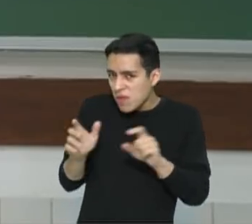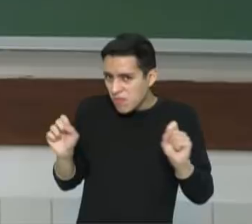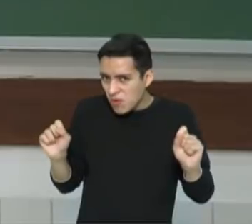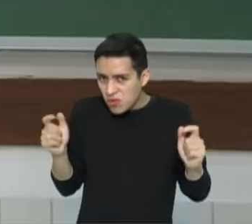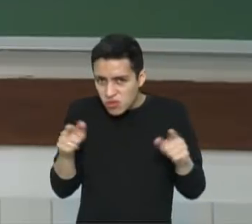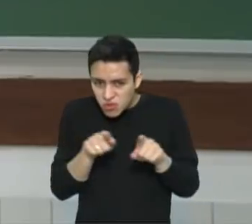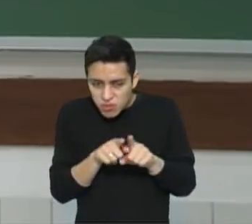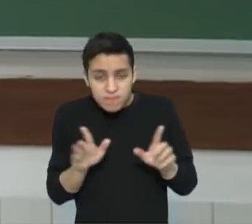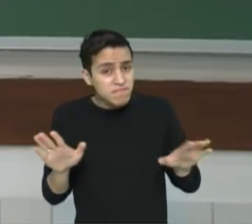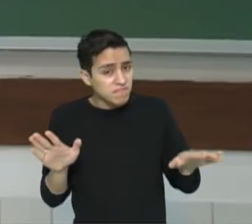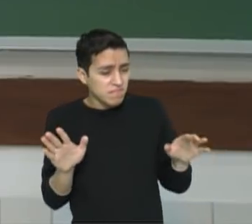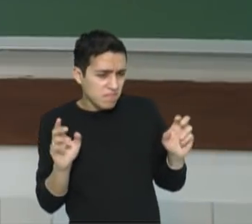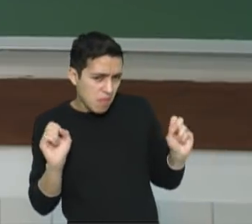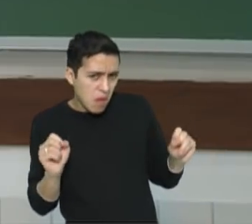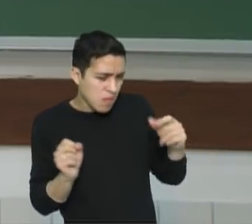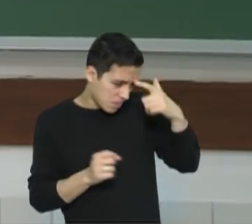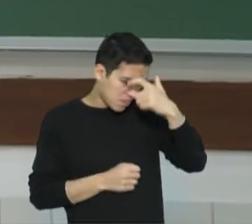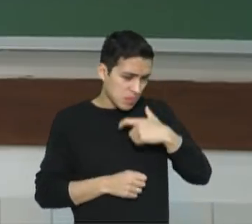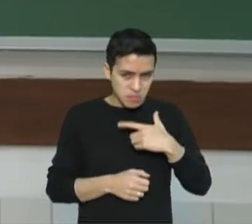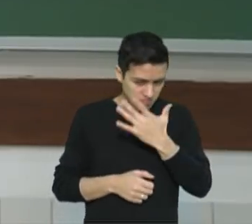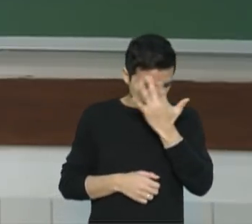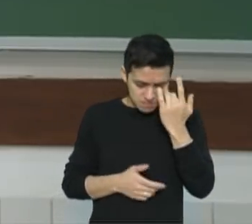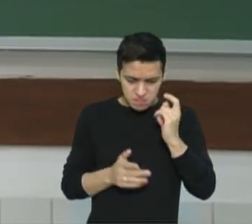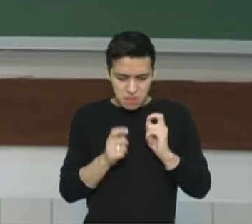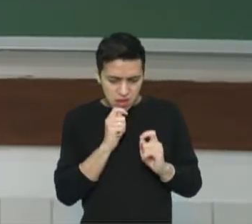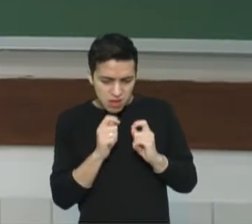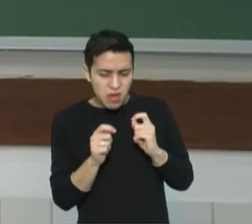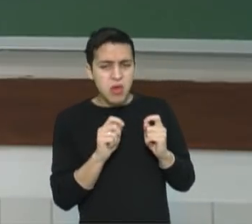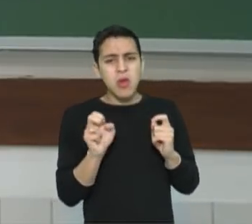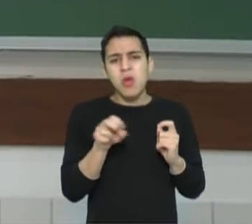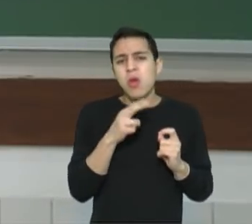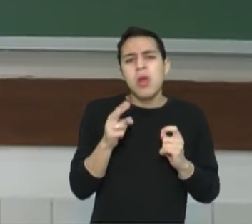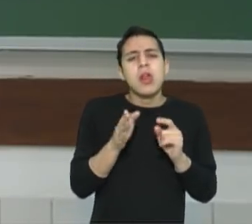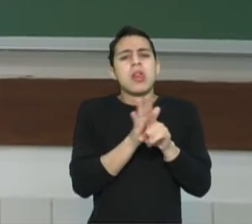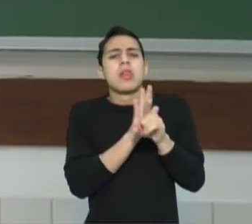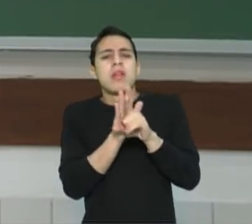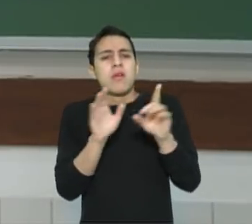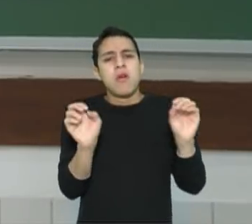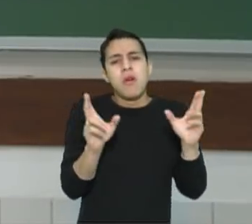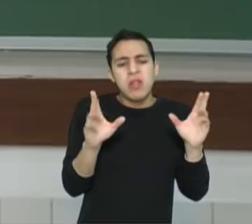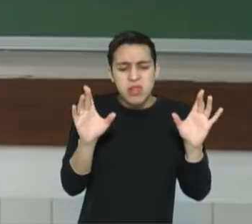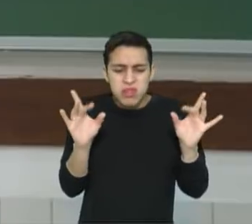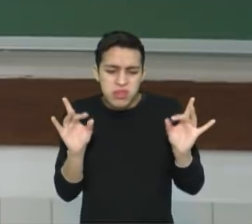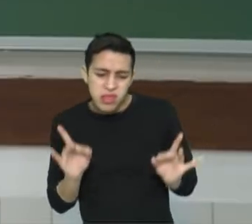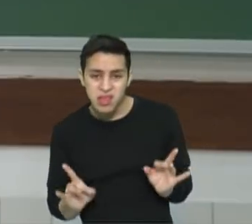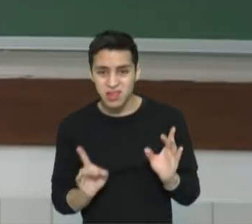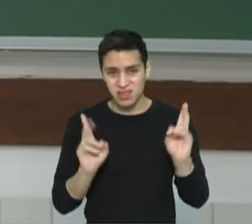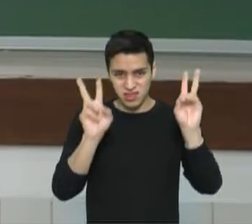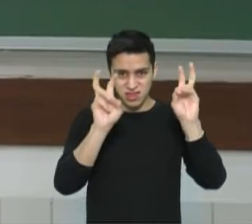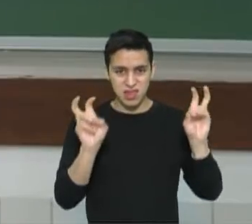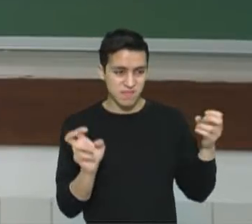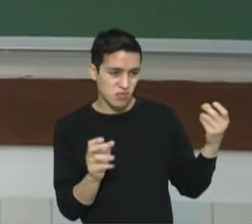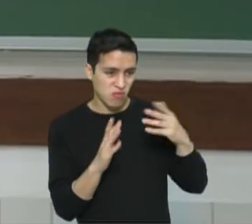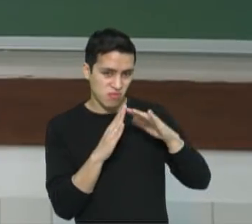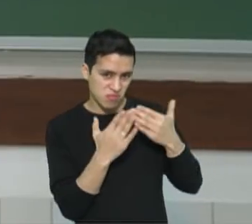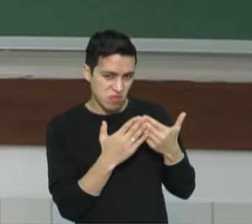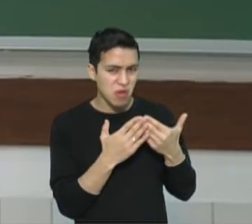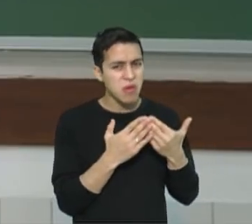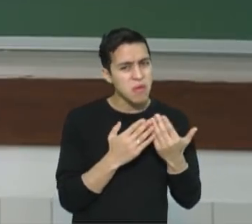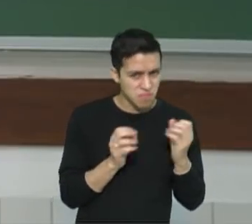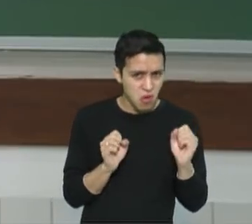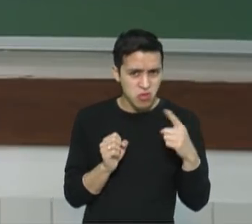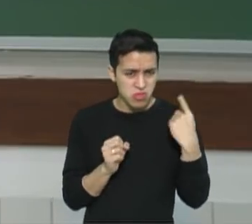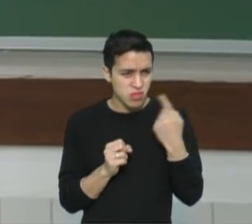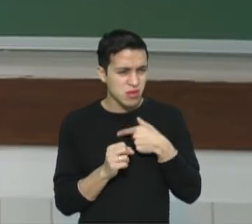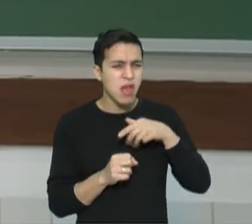de repente, como repórter, como alguém que está editando ou trabalhando com aquela temática ali na Nova Escola, a gente